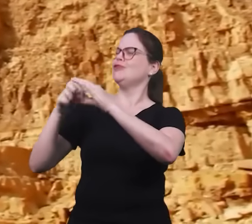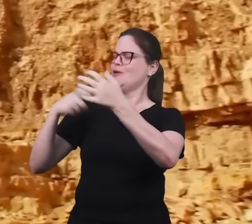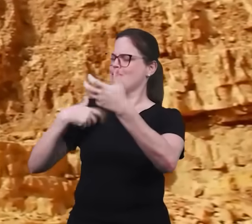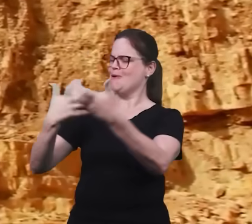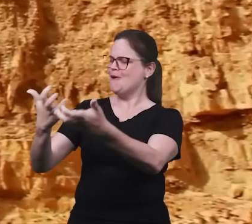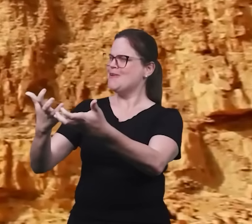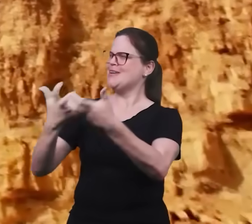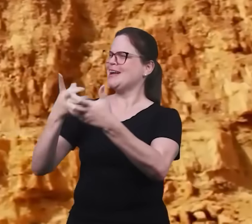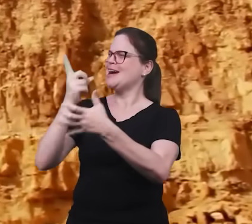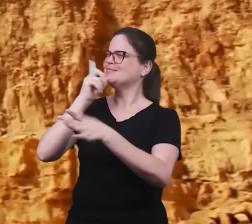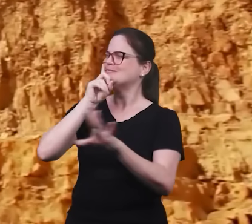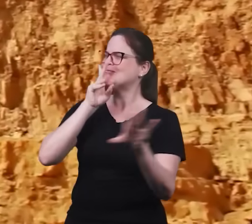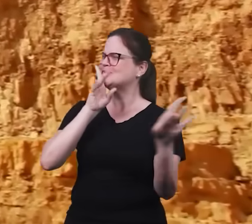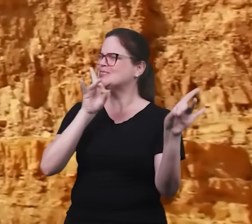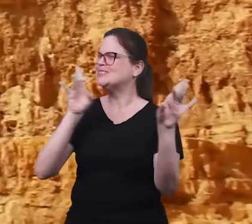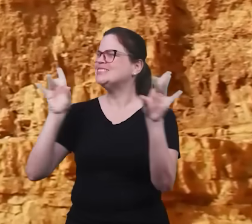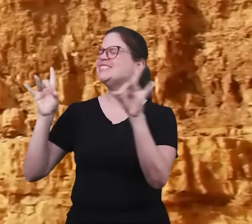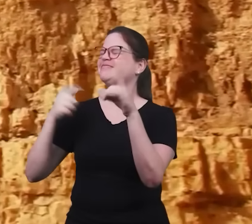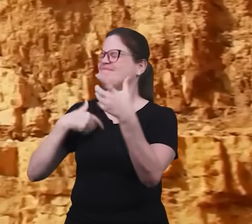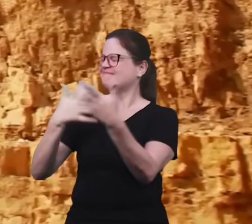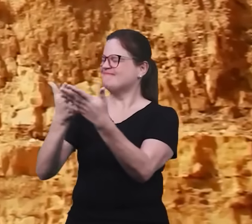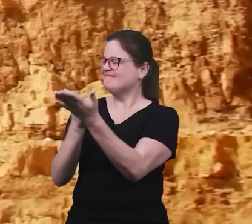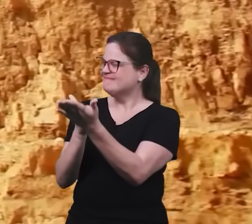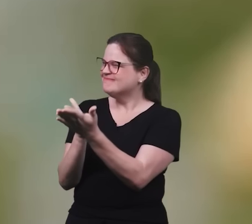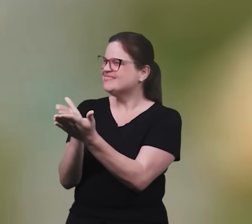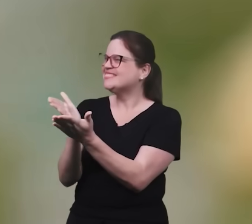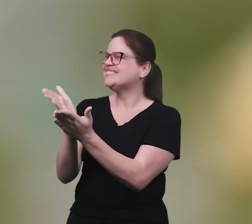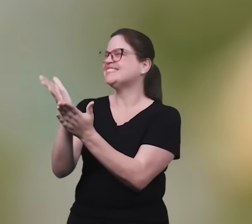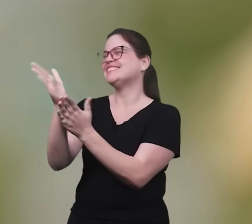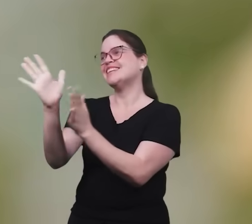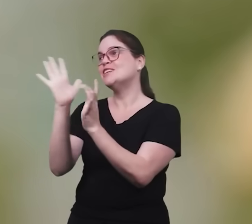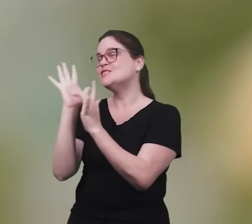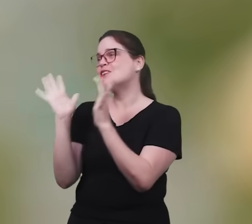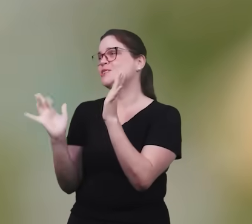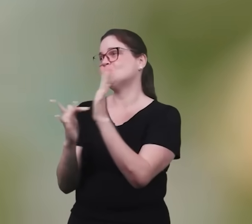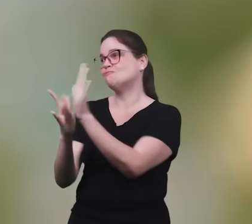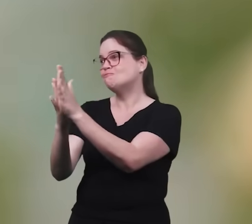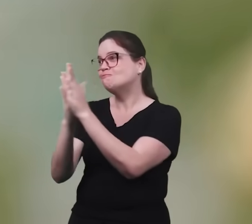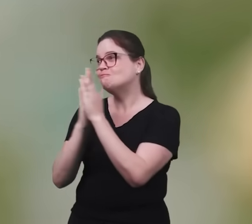firmado em ti quero estar. Jesus,